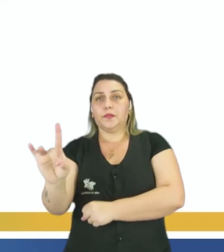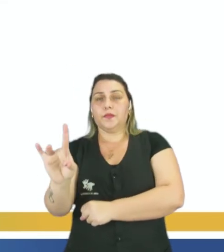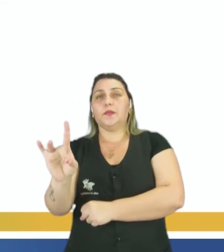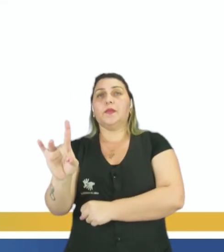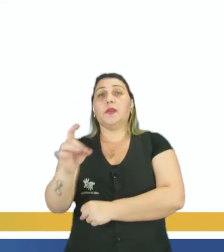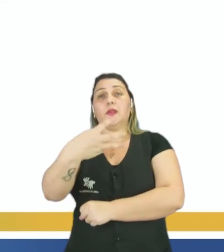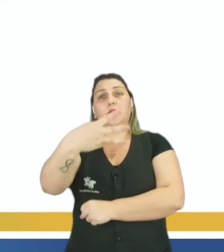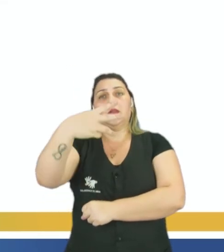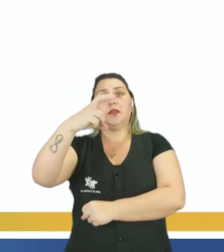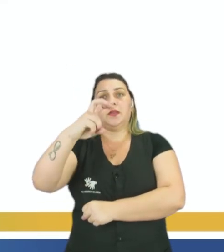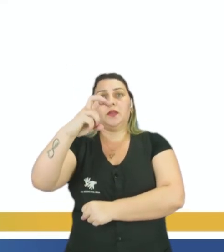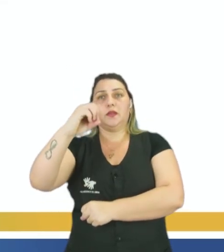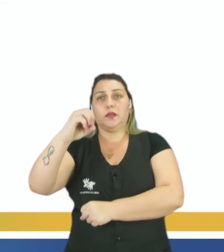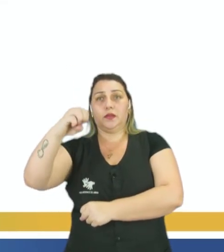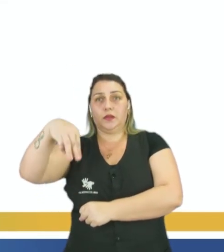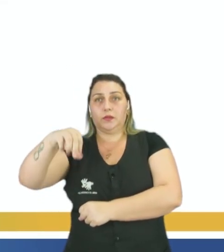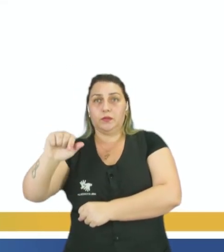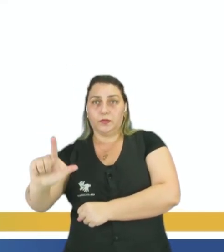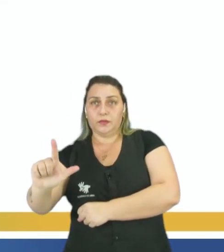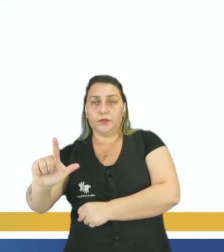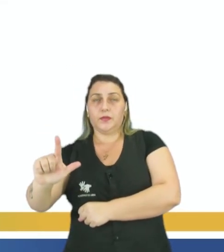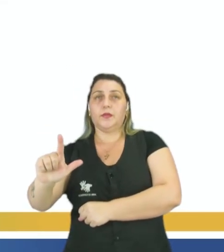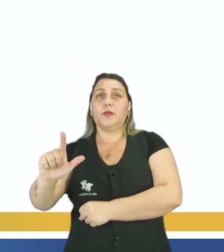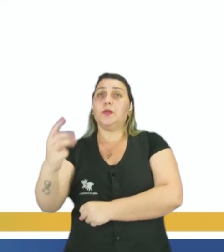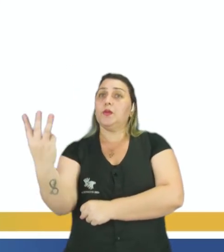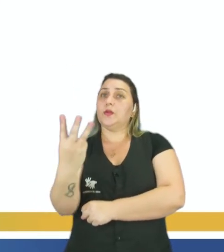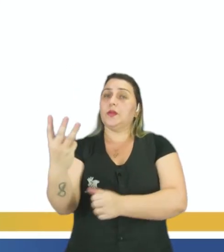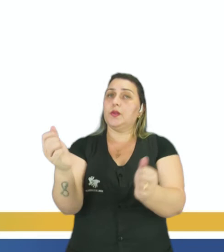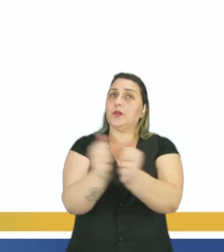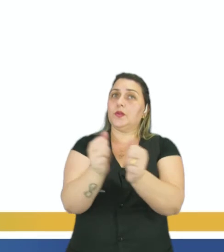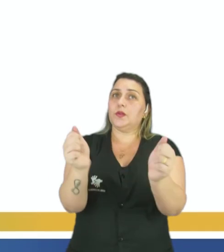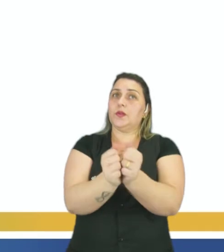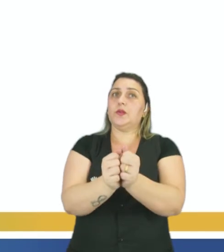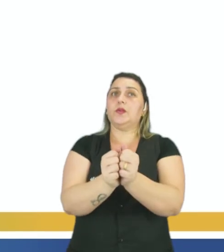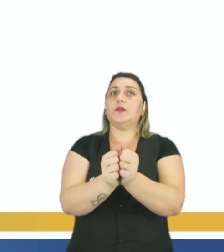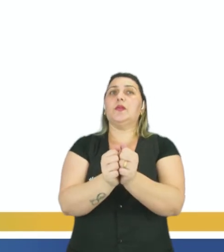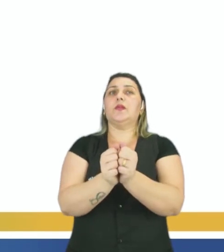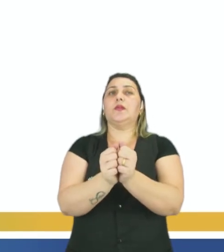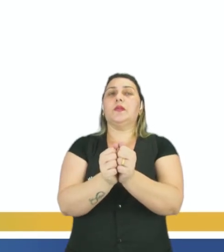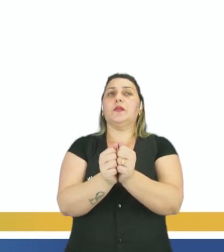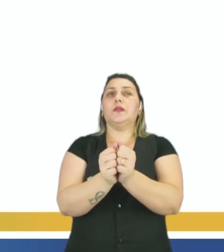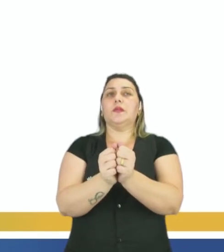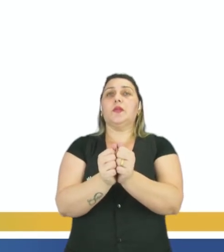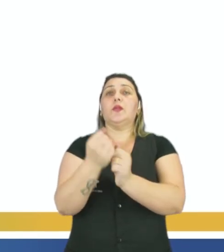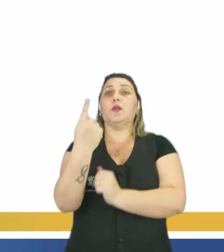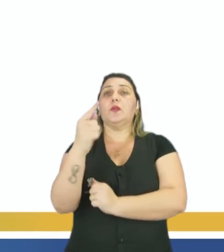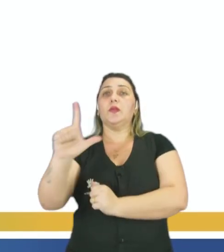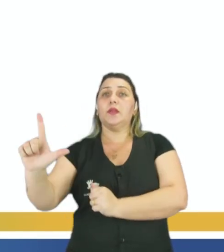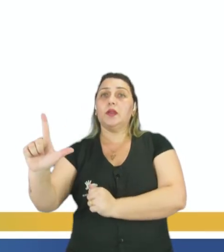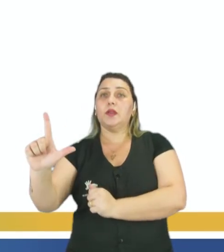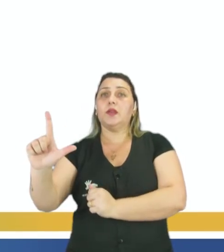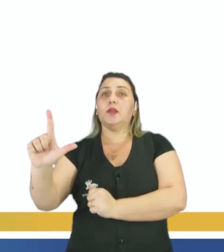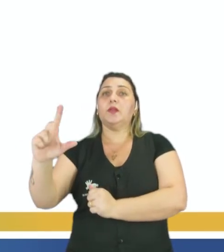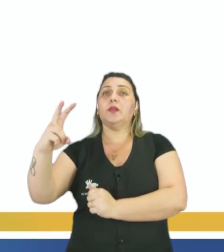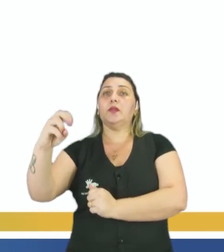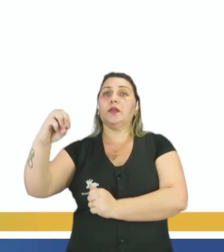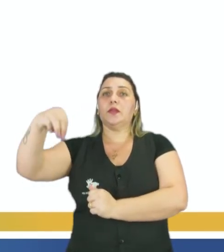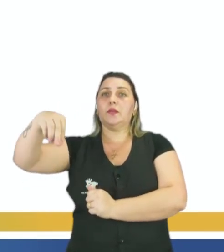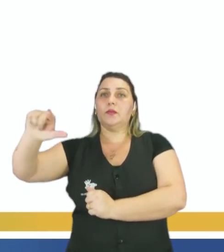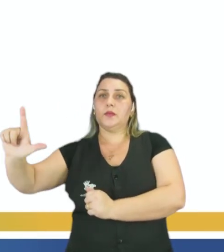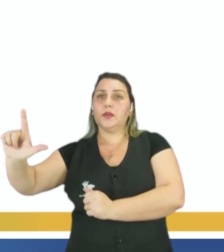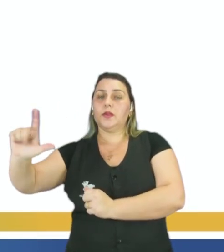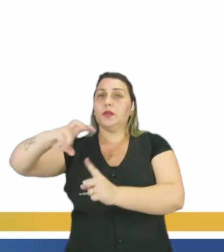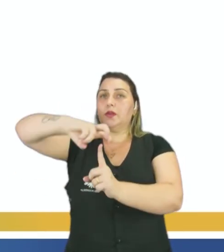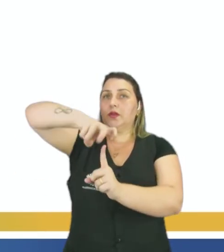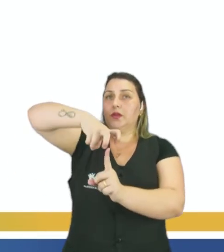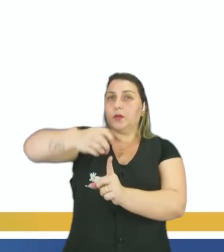tomar 350 ml. Então, os três juntos terão que tomar 1 litro e 50 ml.